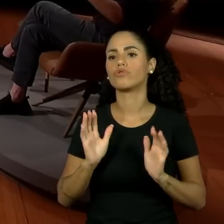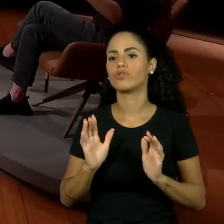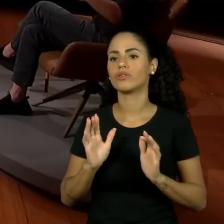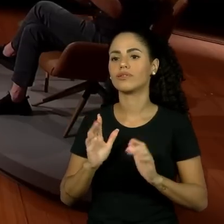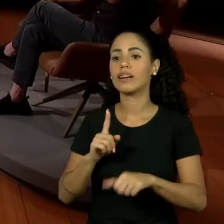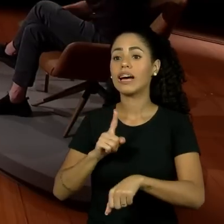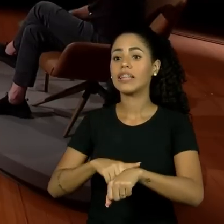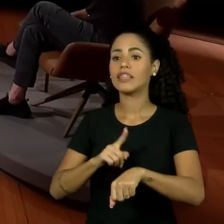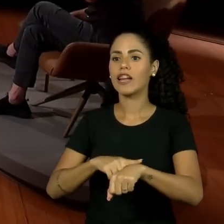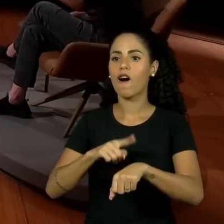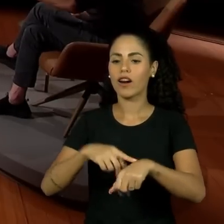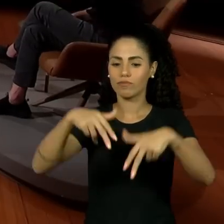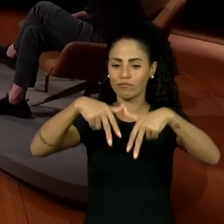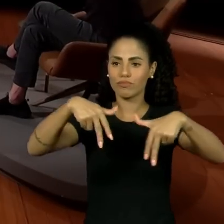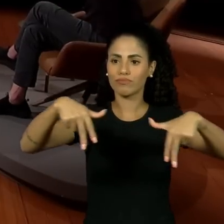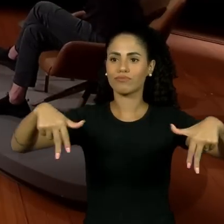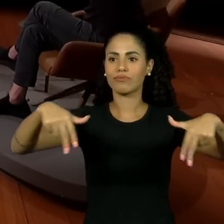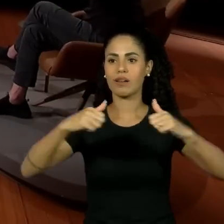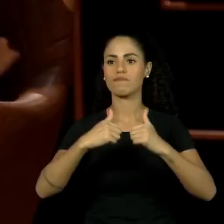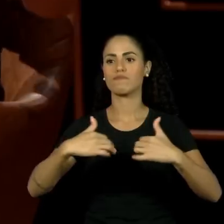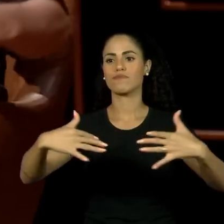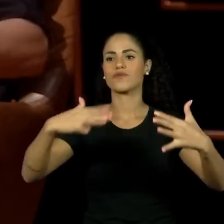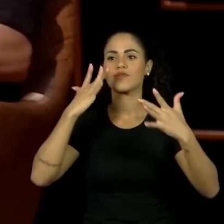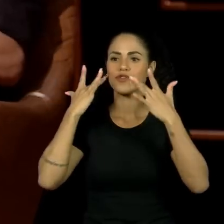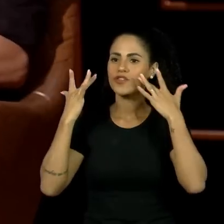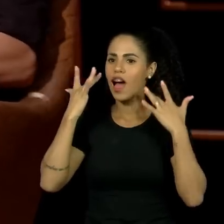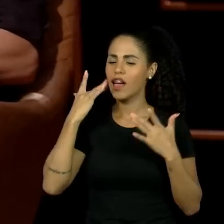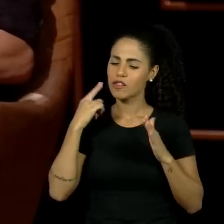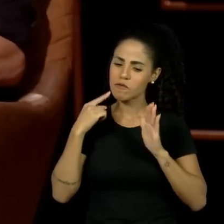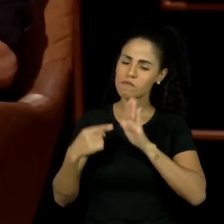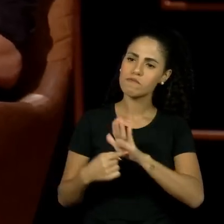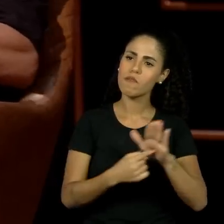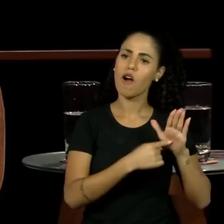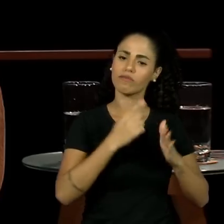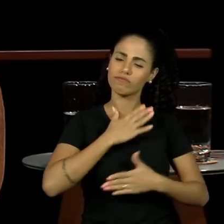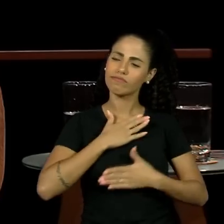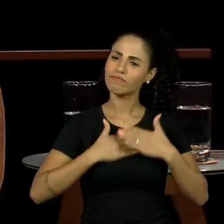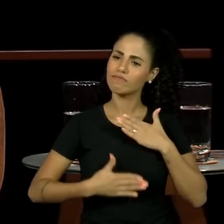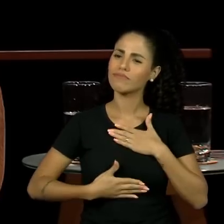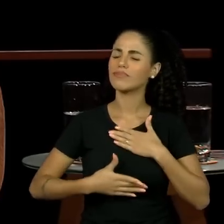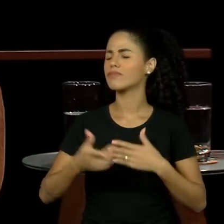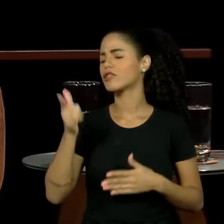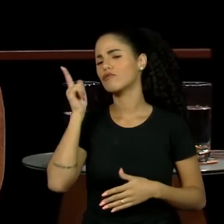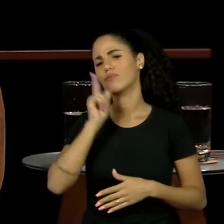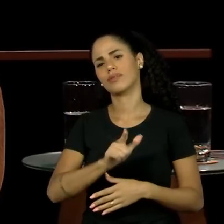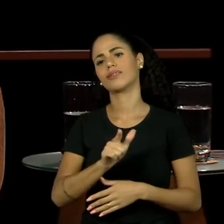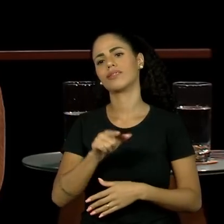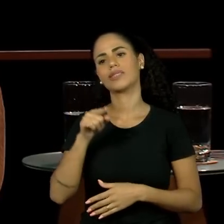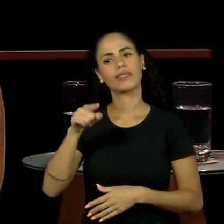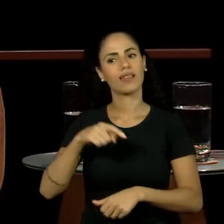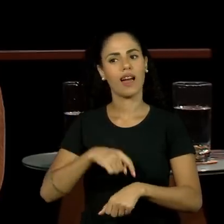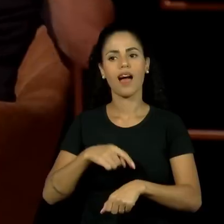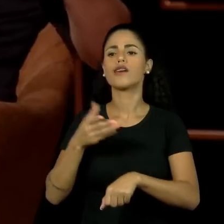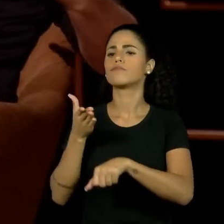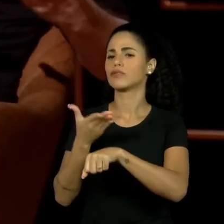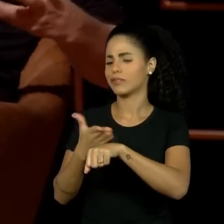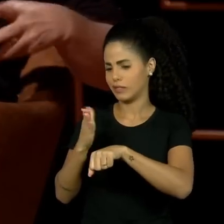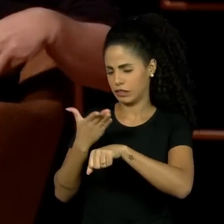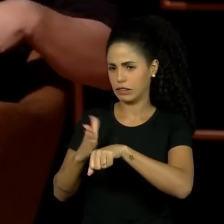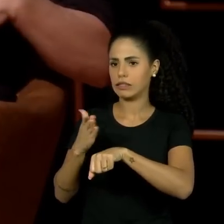no palco. É, exatamente Ali isso. eu pinto, ali eu desenho, ali eu esculpo. Além de